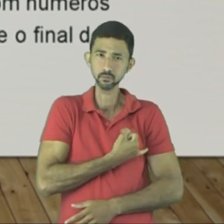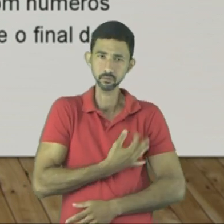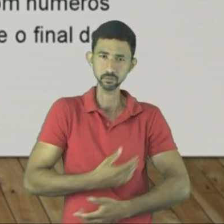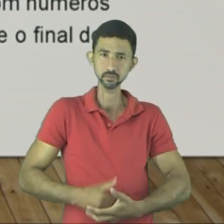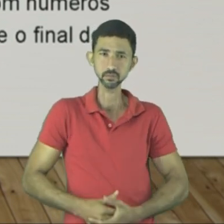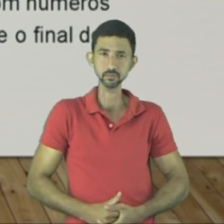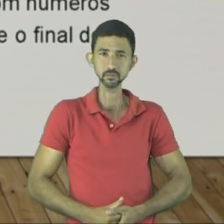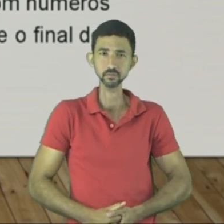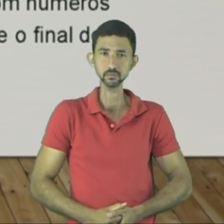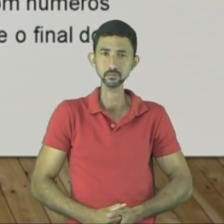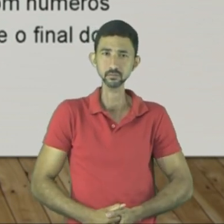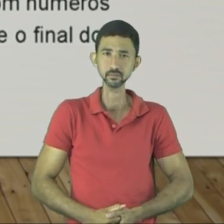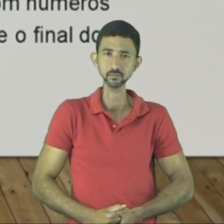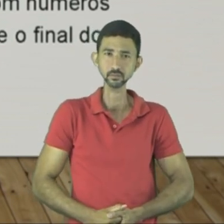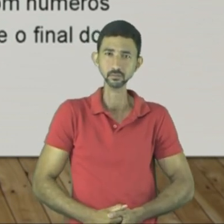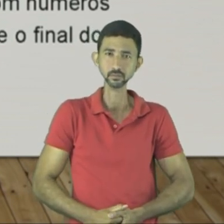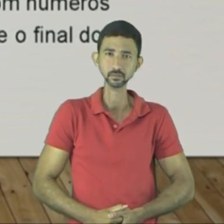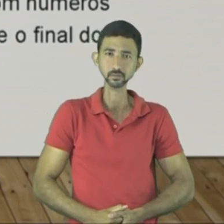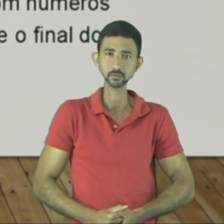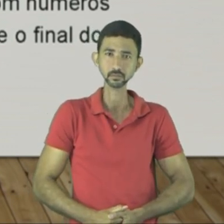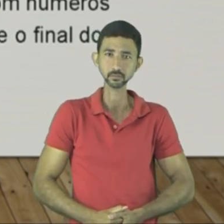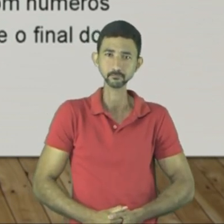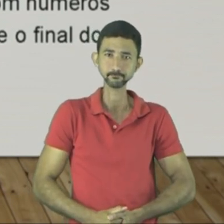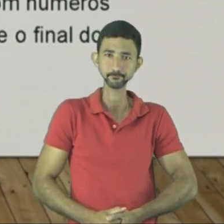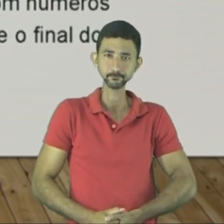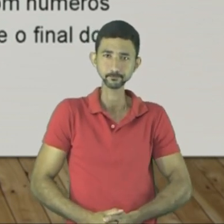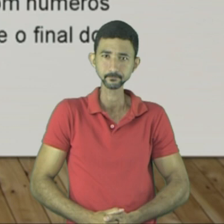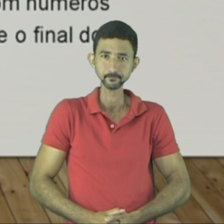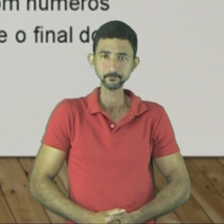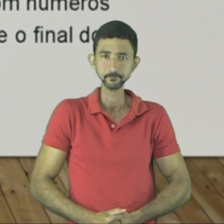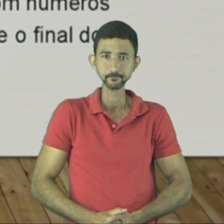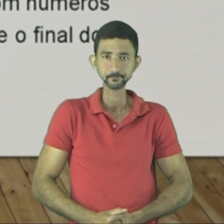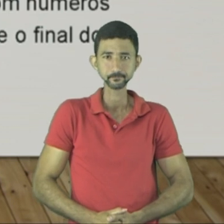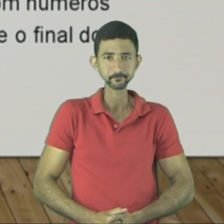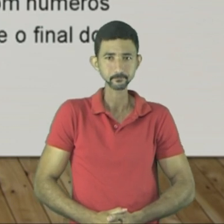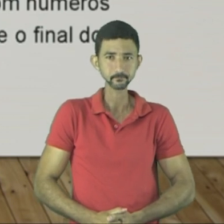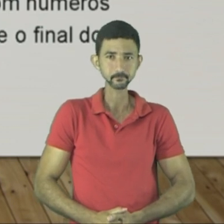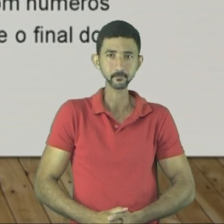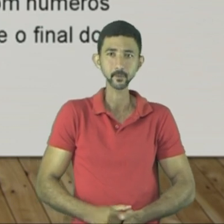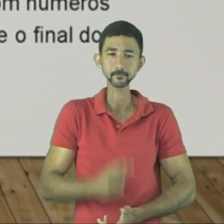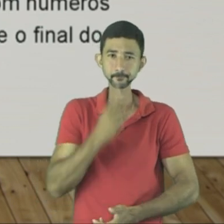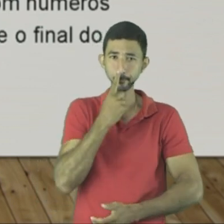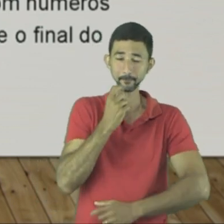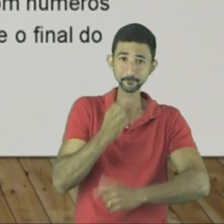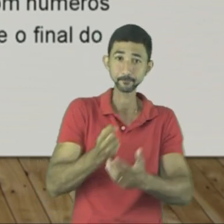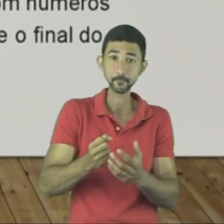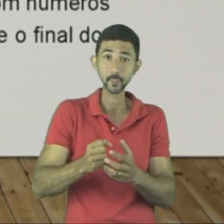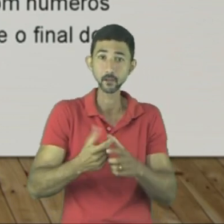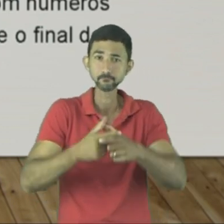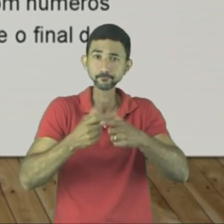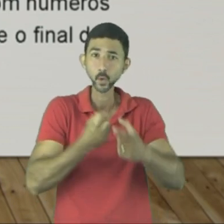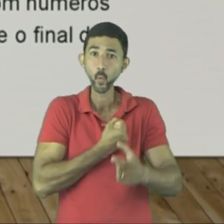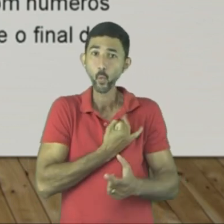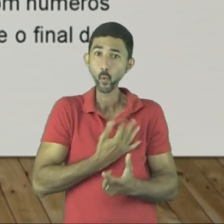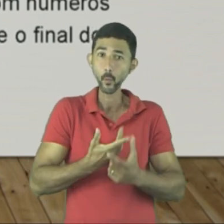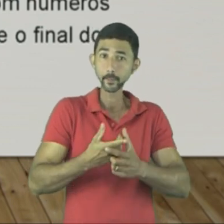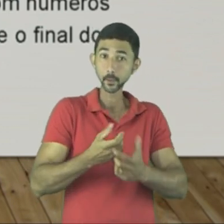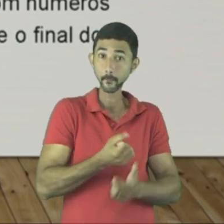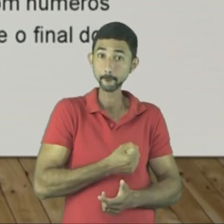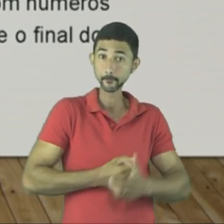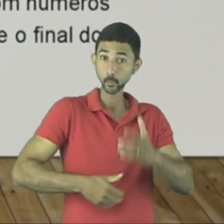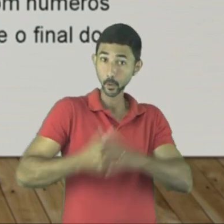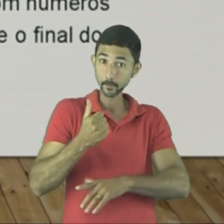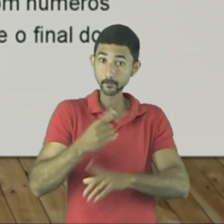e o próprio número. Outra curiosidade. O maior número primo conhecido tem, olha